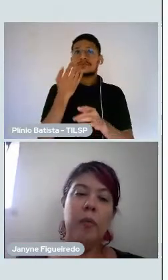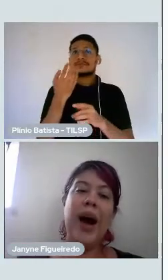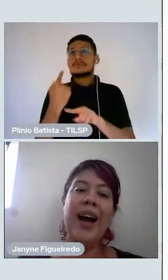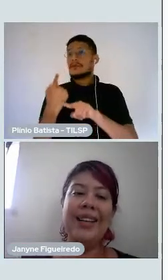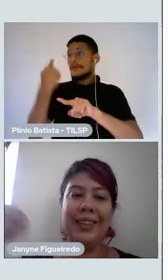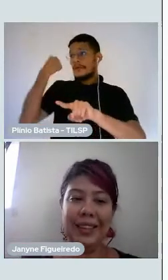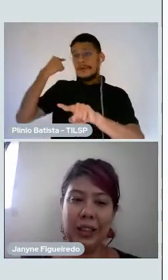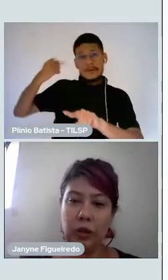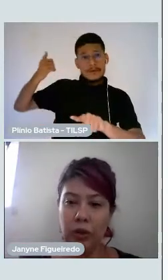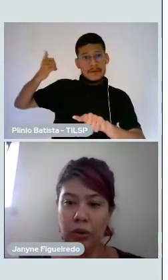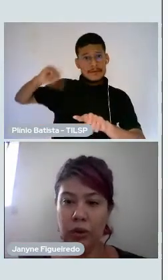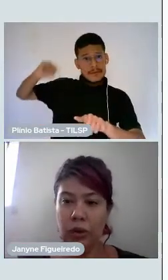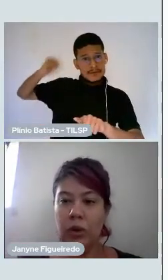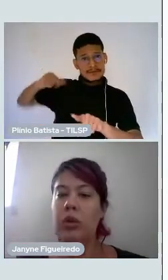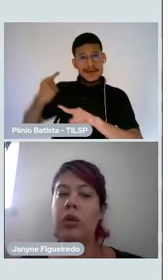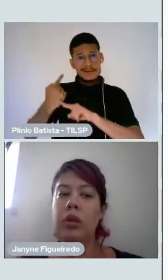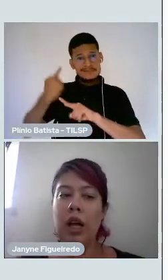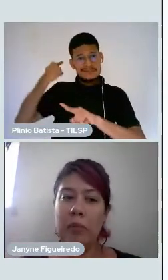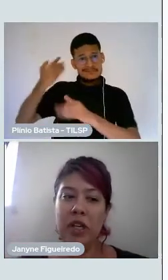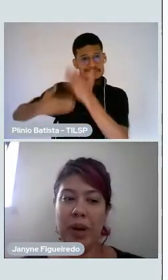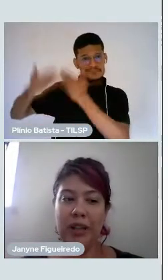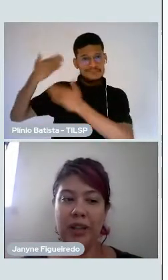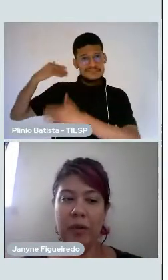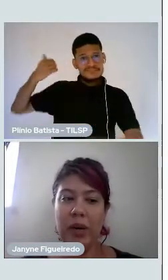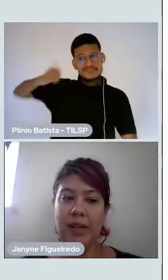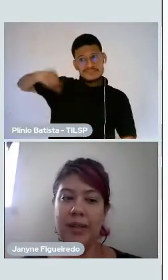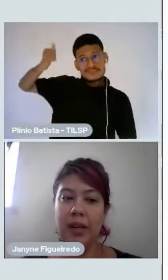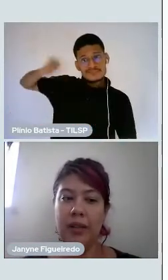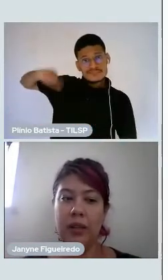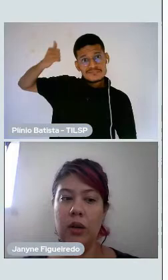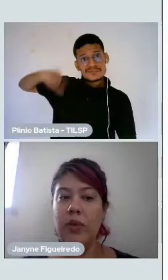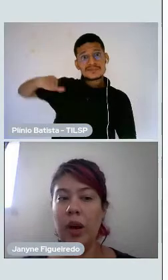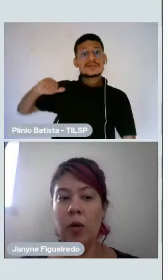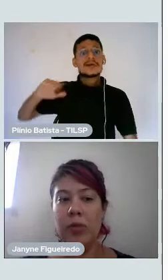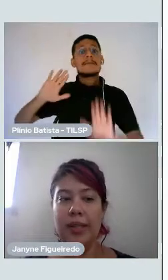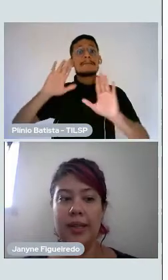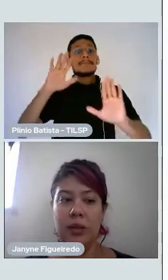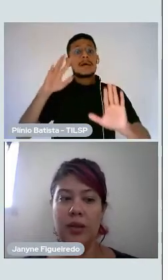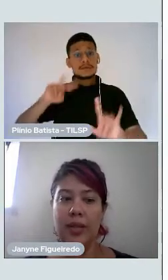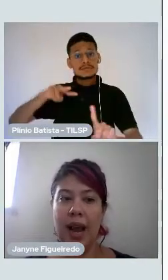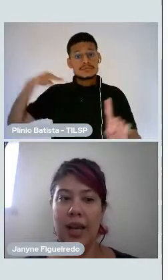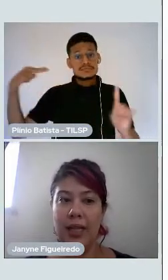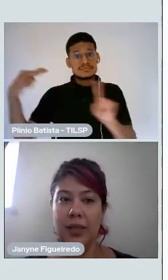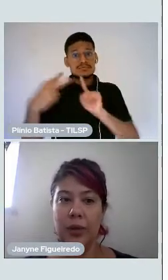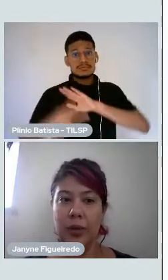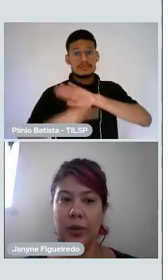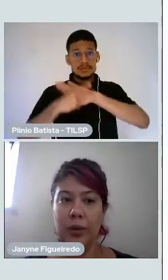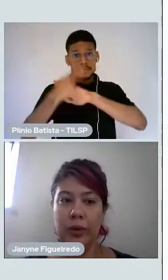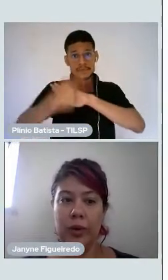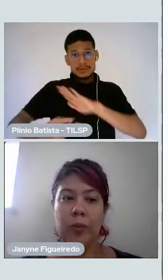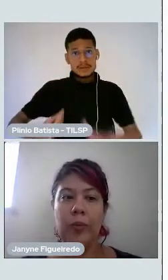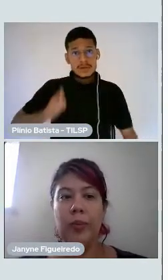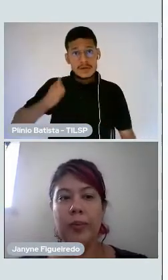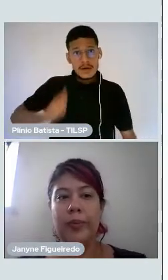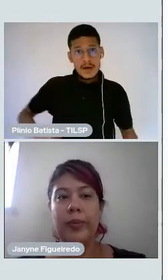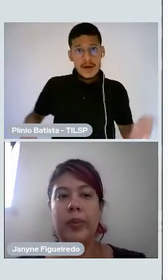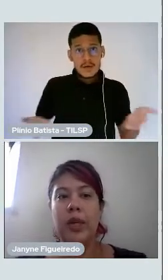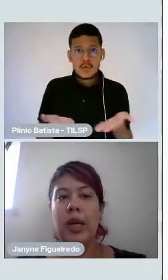passado partindo da perspectiva presente. Não tem como desassociar isso.